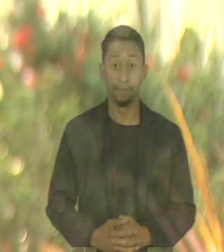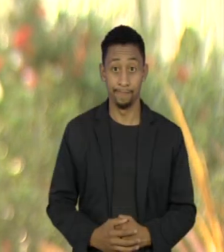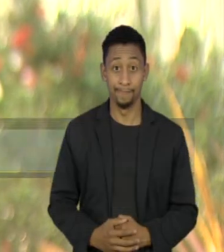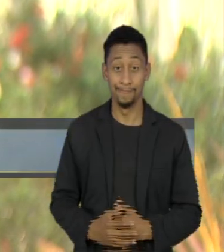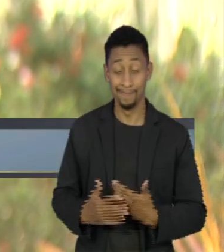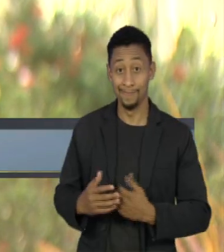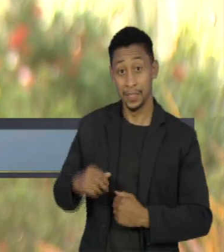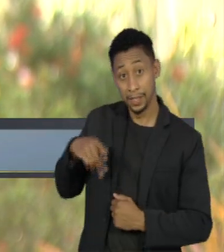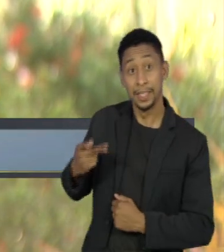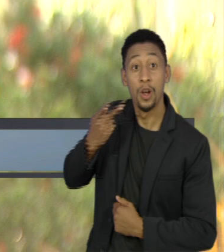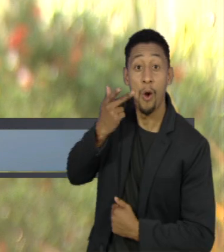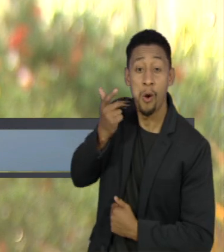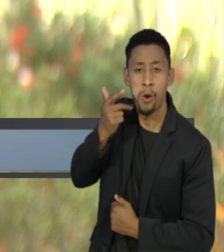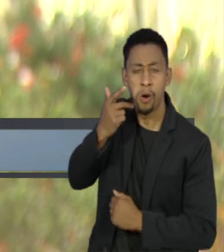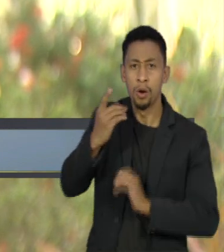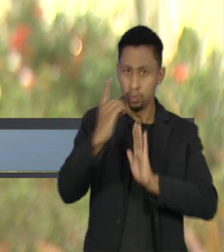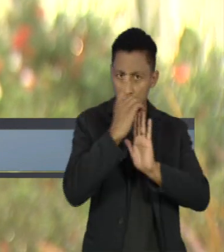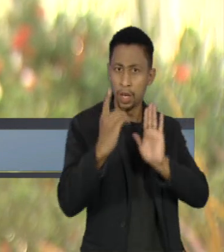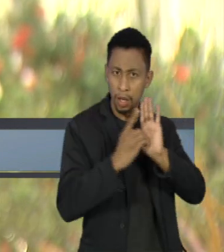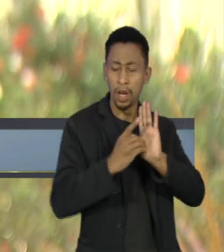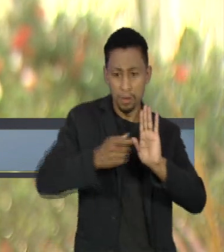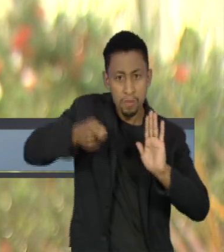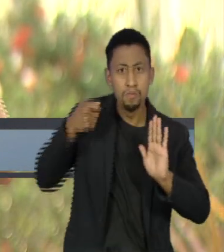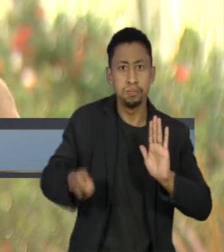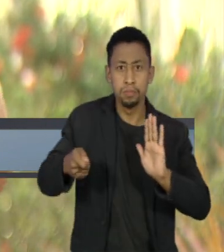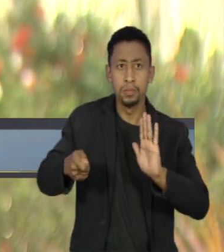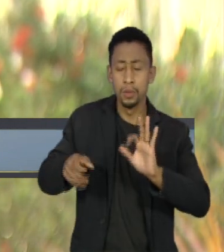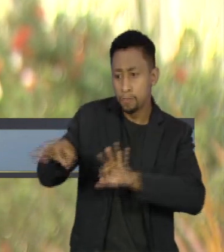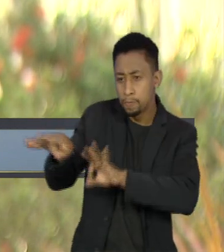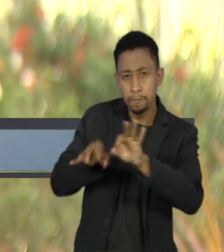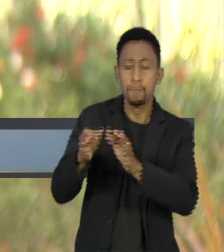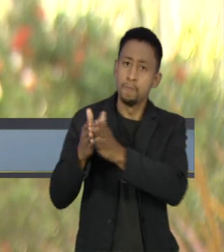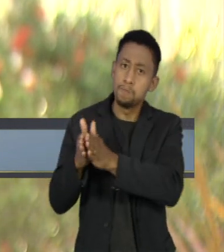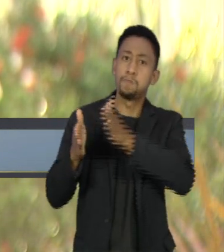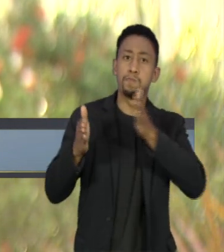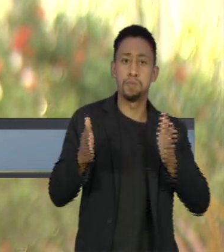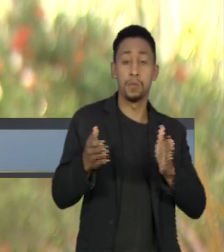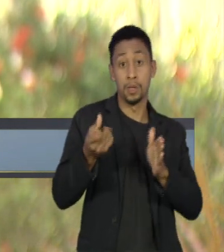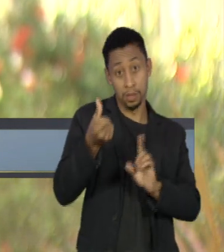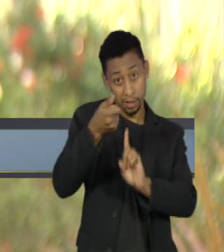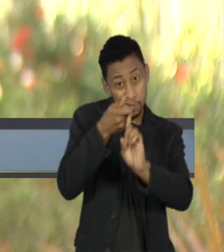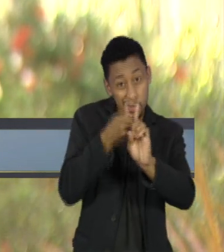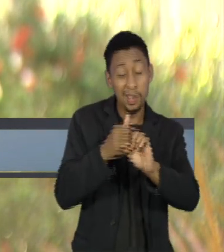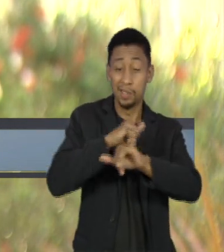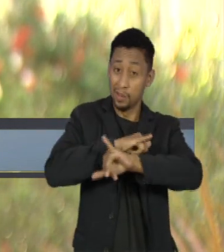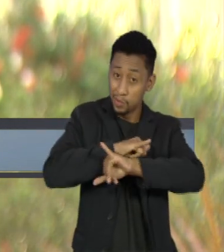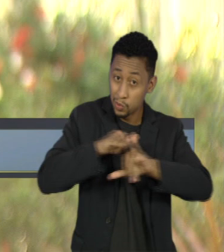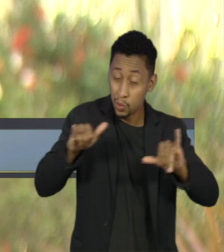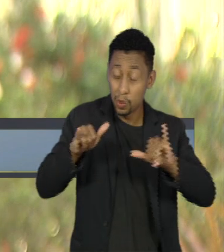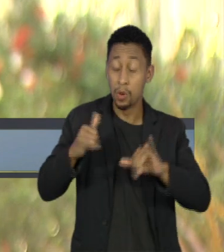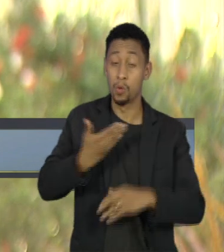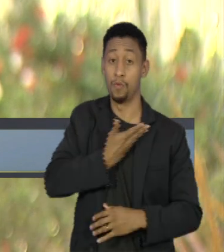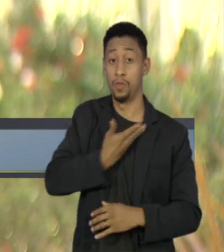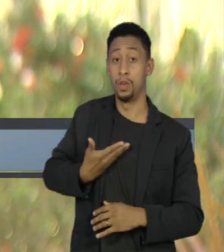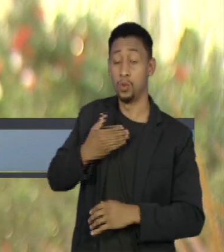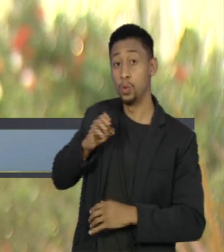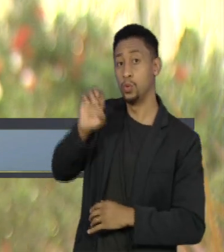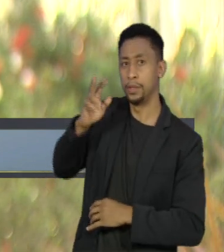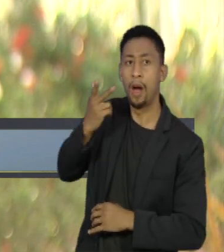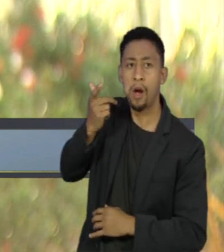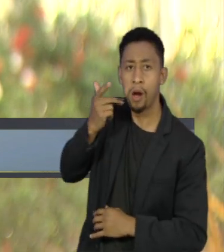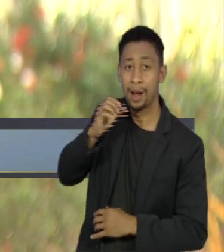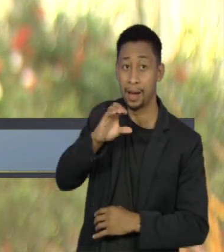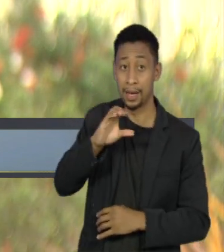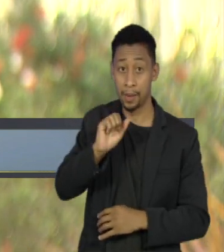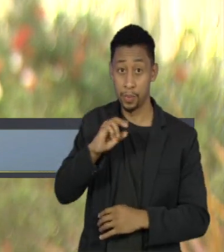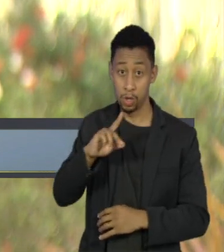Aqui no Ceará, o decreto de estado de calamidade pública foi prorrogado por mais 6 meses. O anúncio foi feito pelo governador do estado, Camilo Santana, por